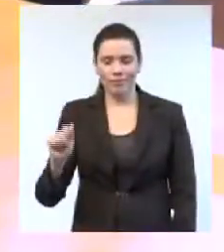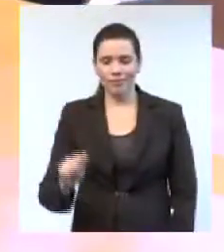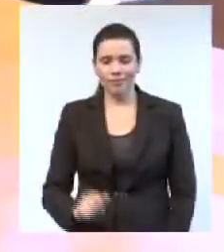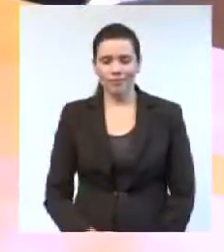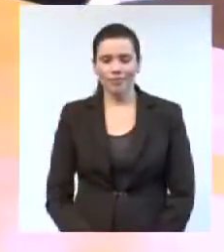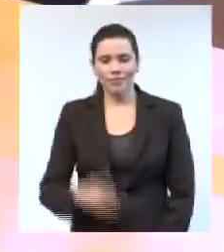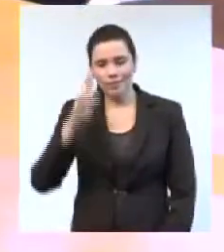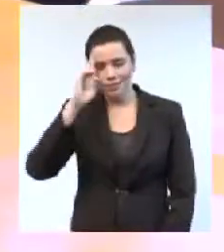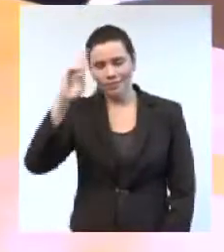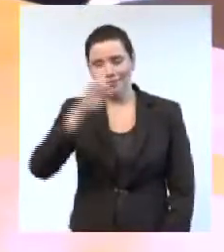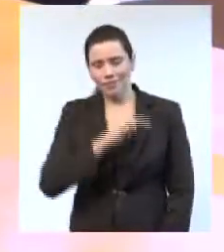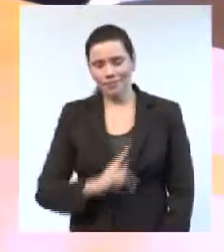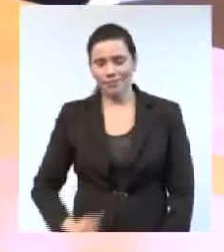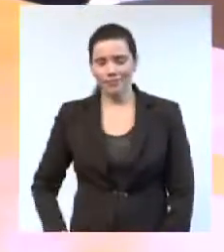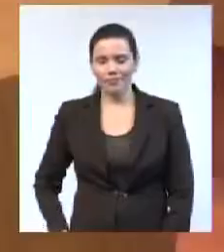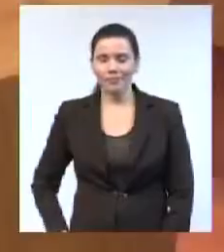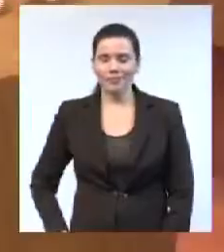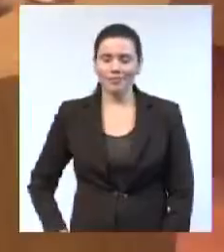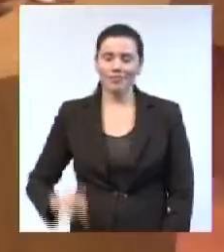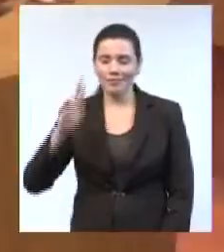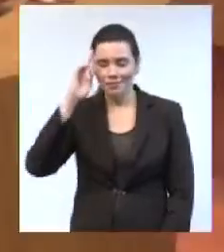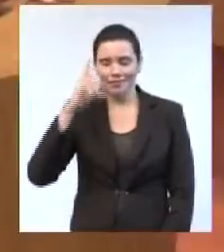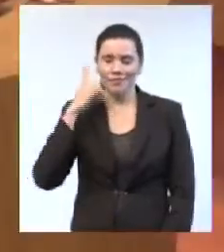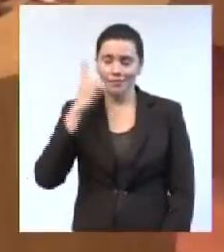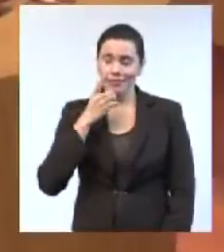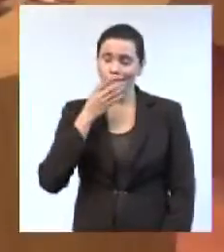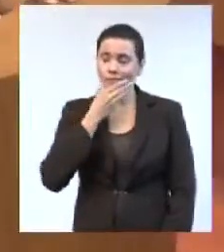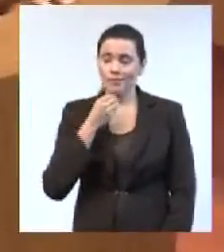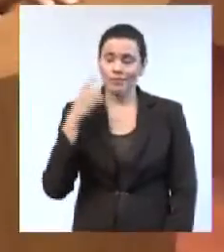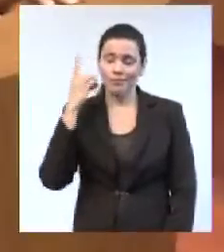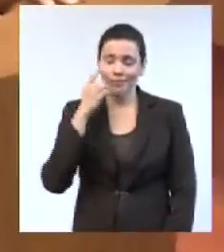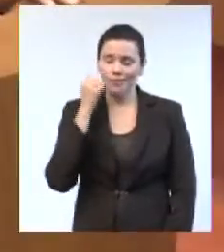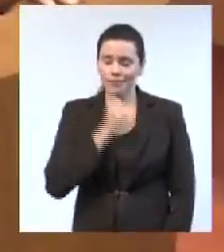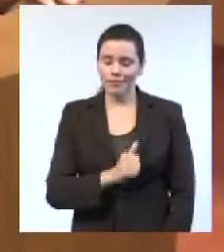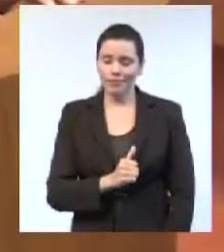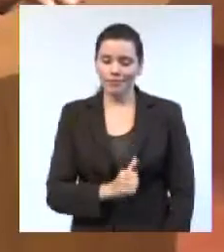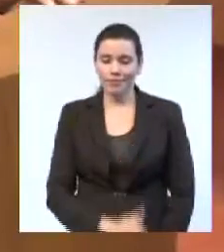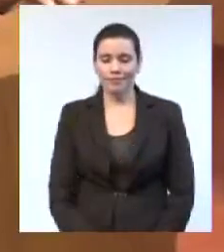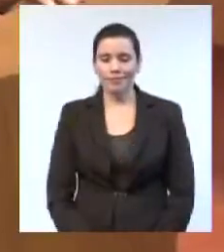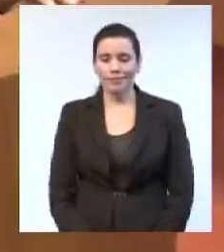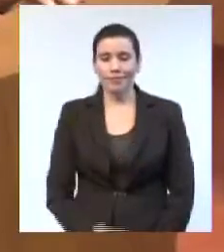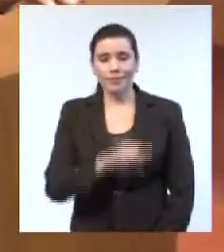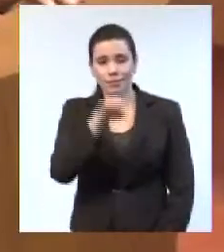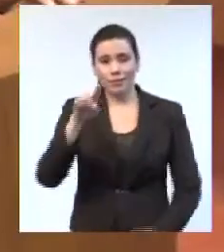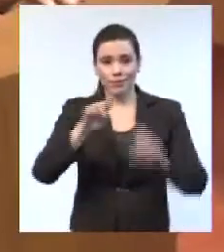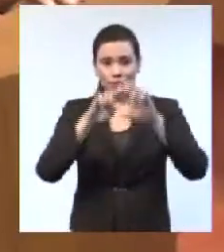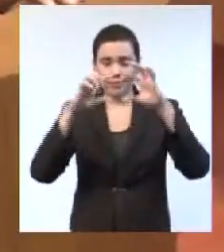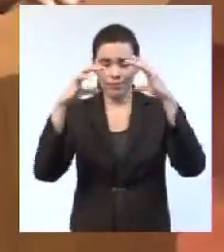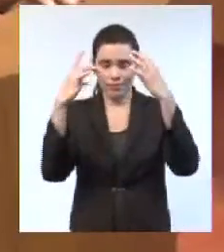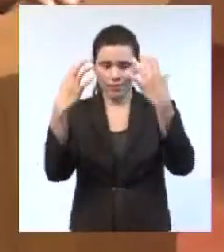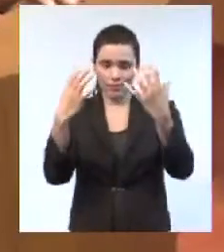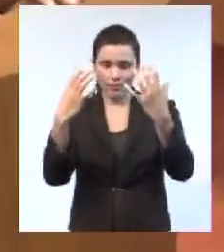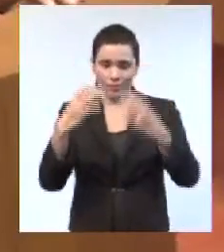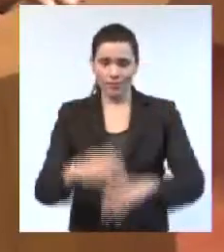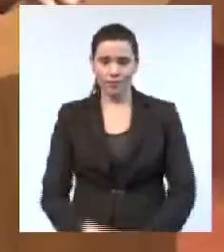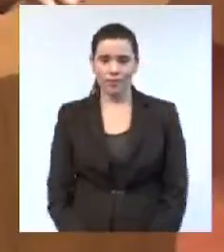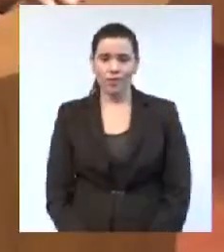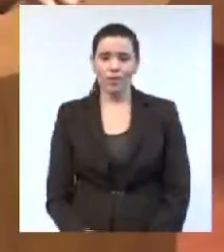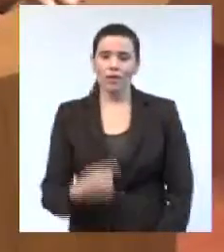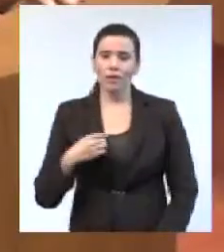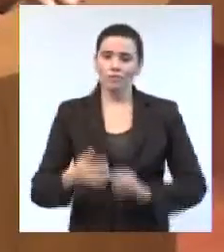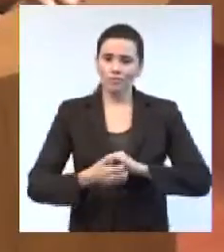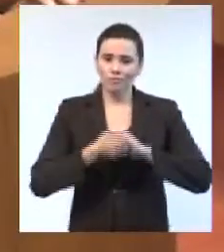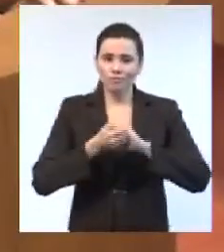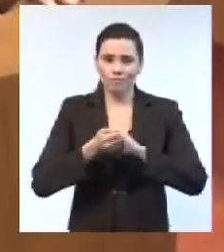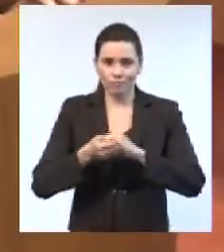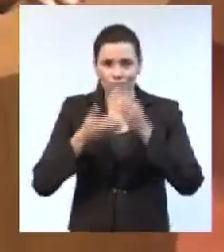Senhor presidente, senhores deputados, senhoras deputadas, galeria, a quem eu saúdo de forma especial os servidores